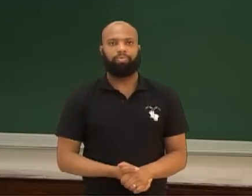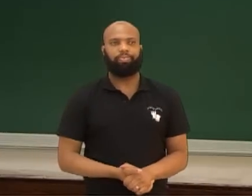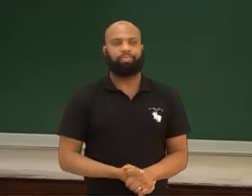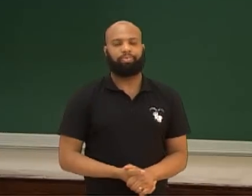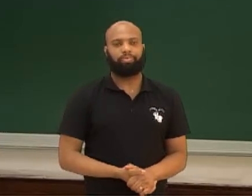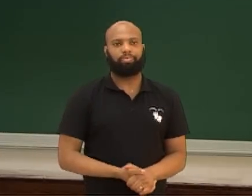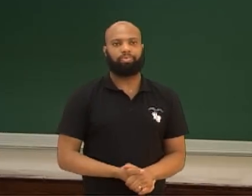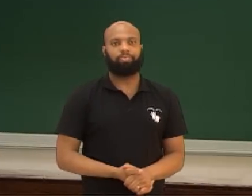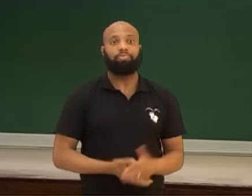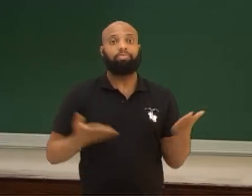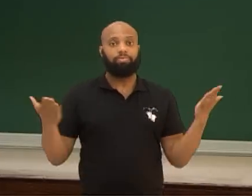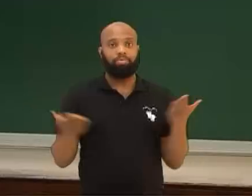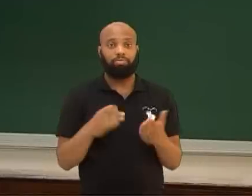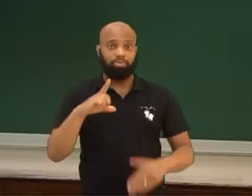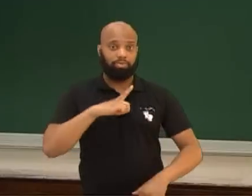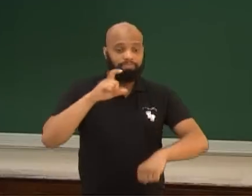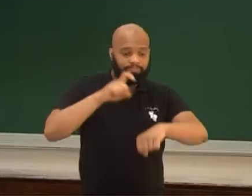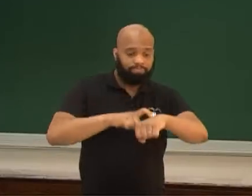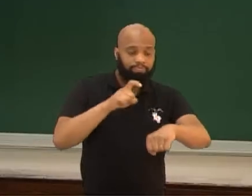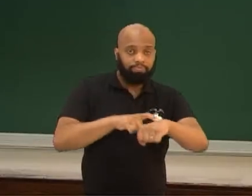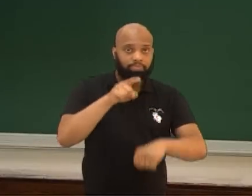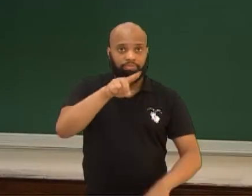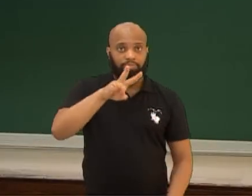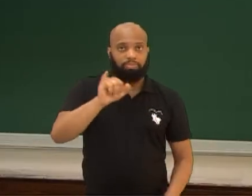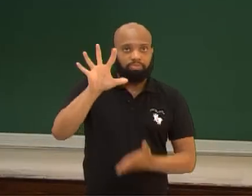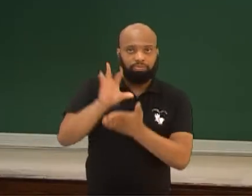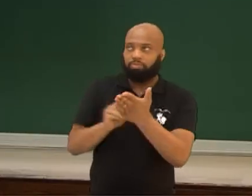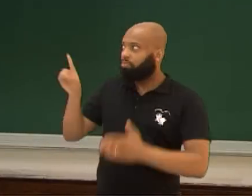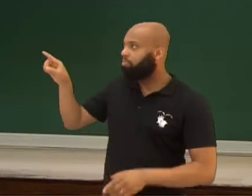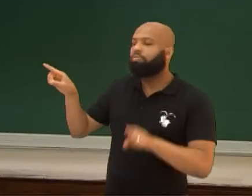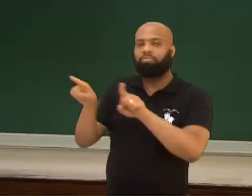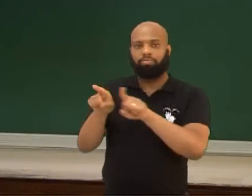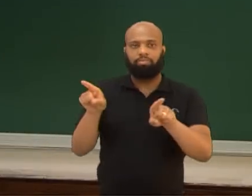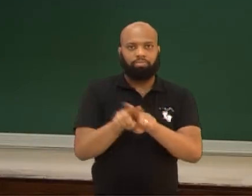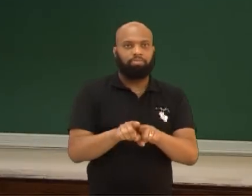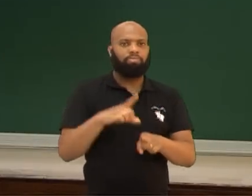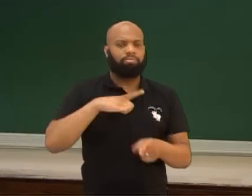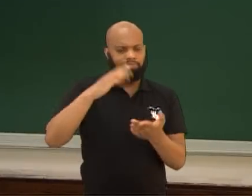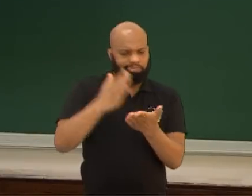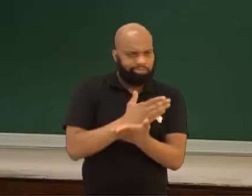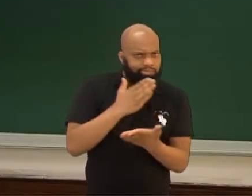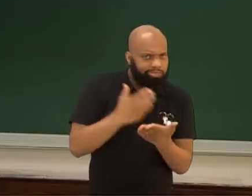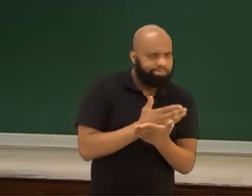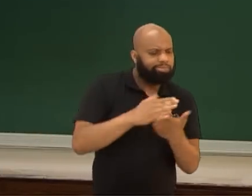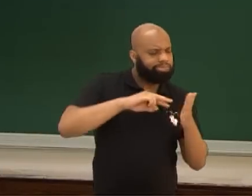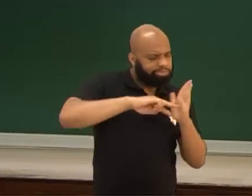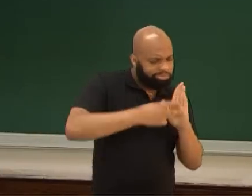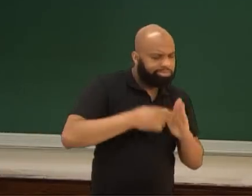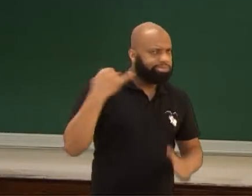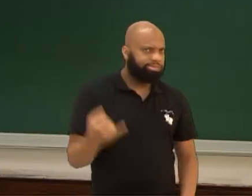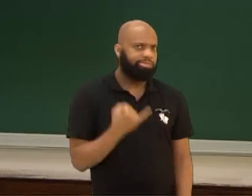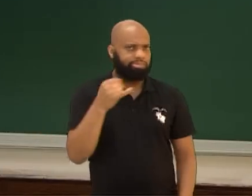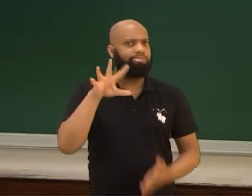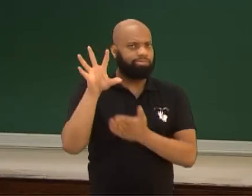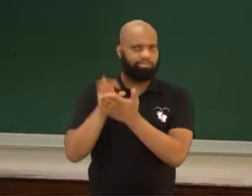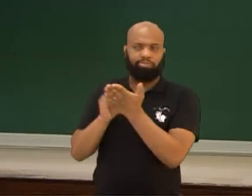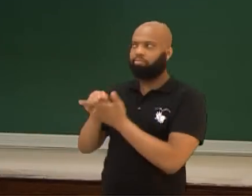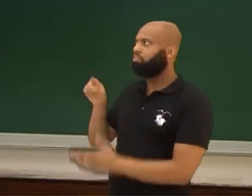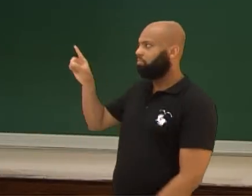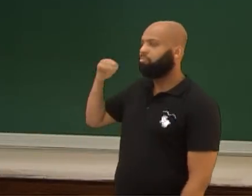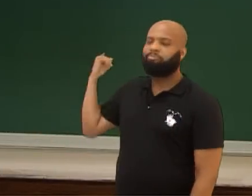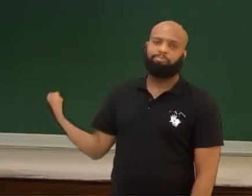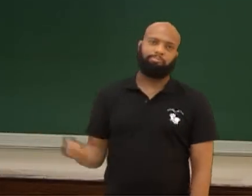540. Eu vou dar um tempinho para vocês copiarem isso aqui. Então, vocês vão ter no caderno o que é polígono regular, o que é